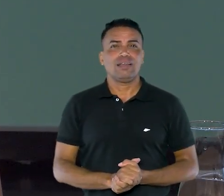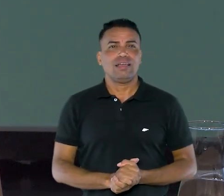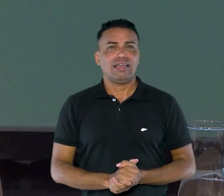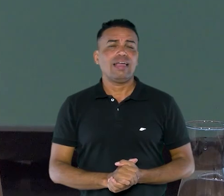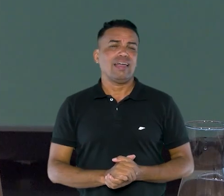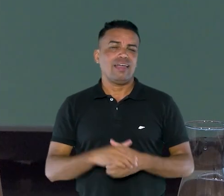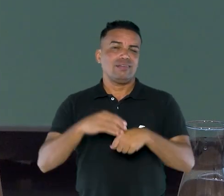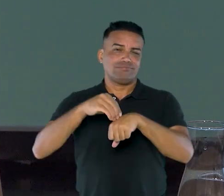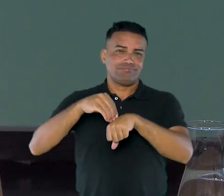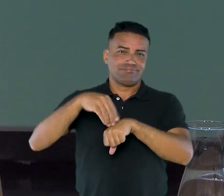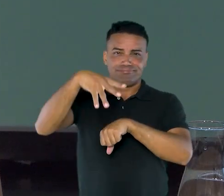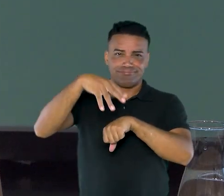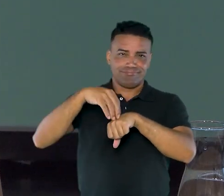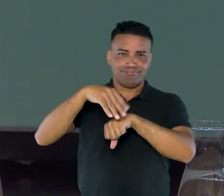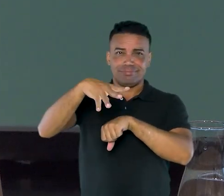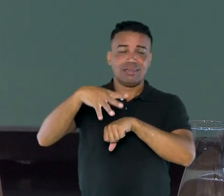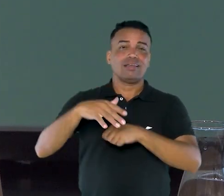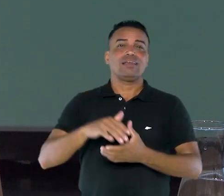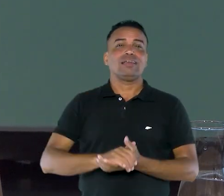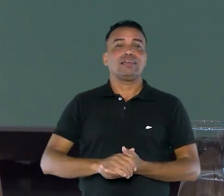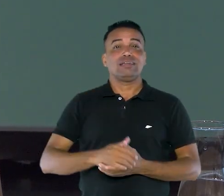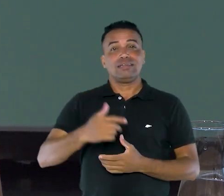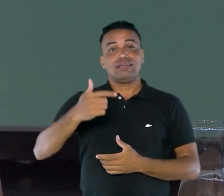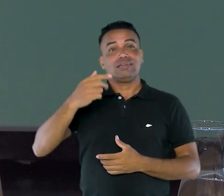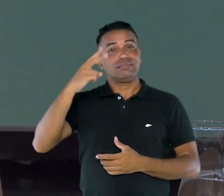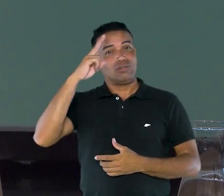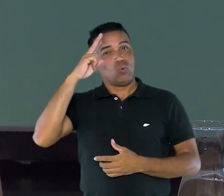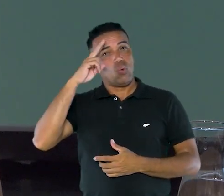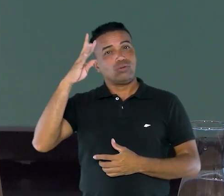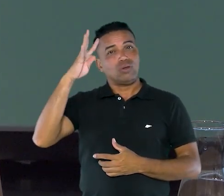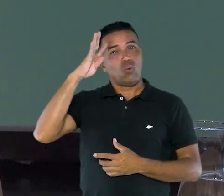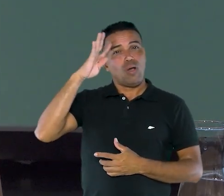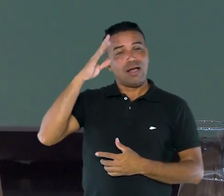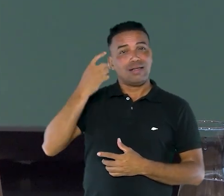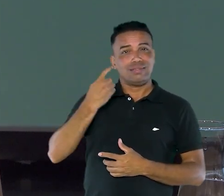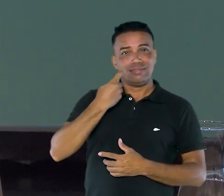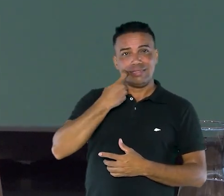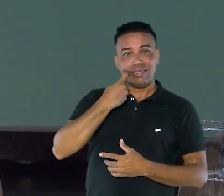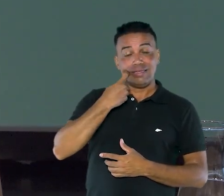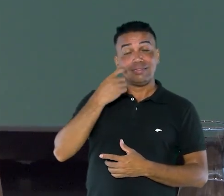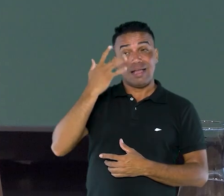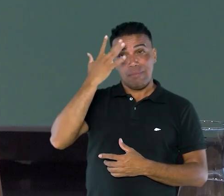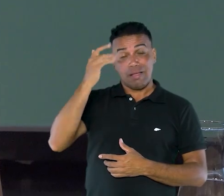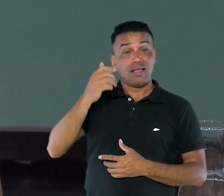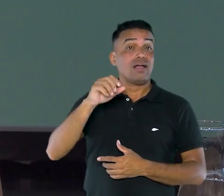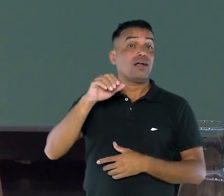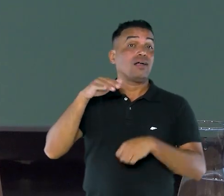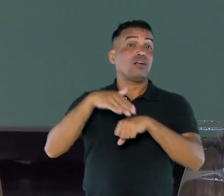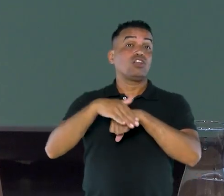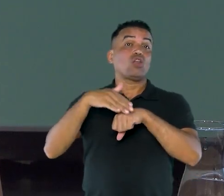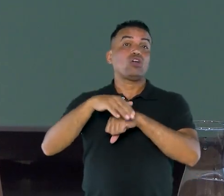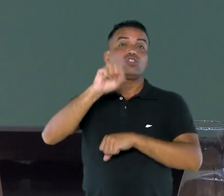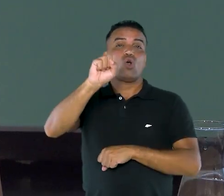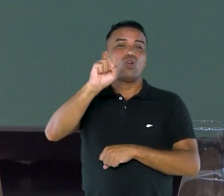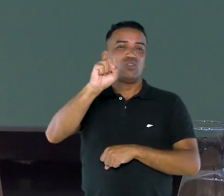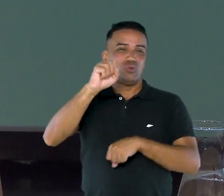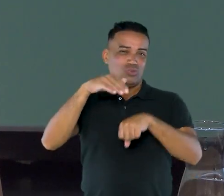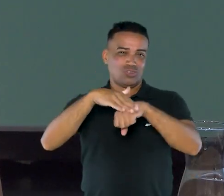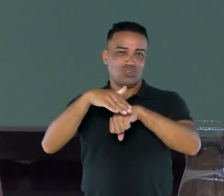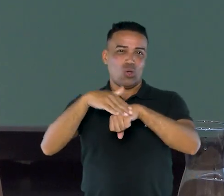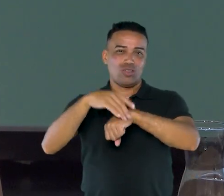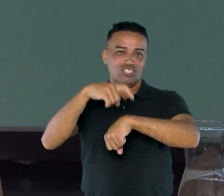enfim, fica a dica aqui. Segunda, quarta e sexta essa semana, amanhã de novo, 8h. Estou fazendo